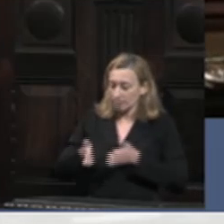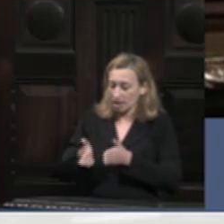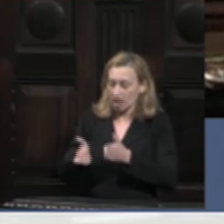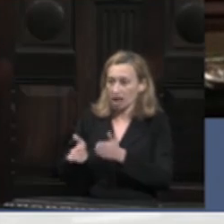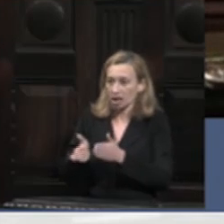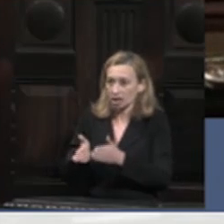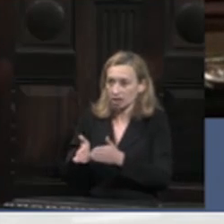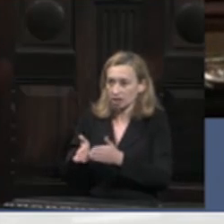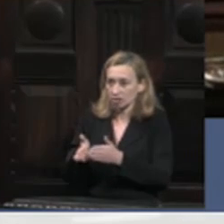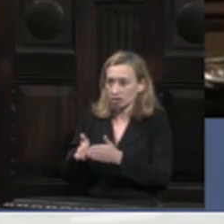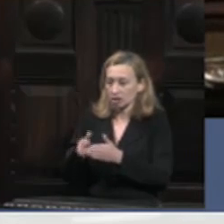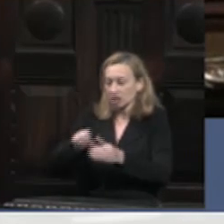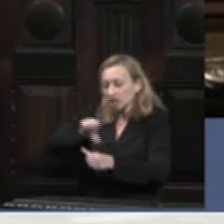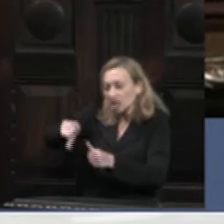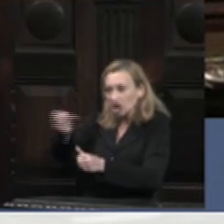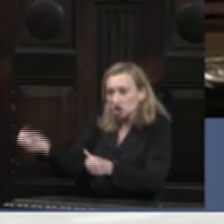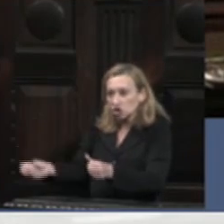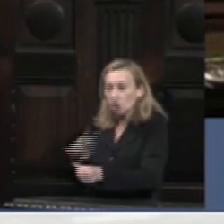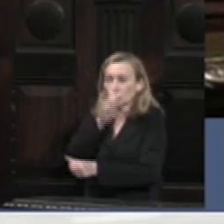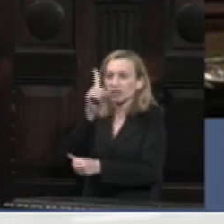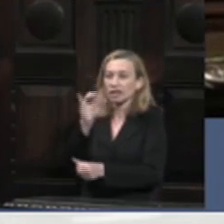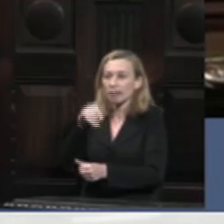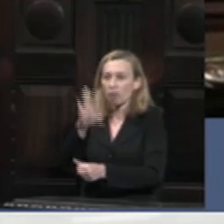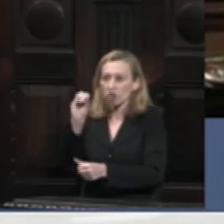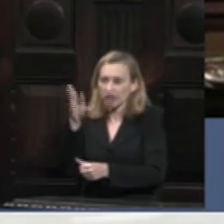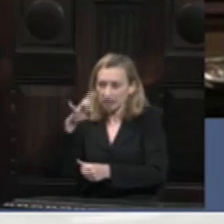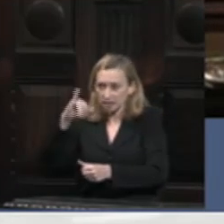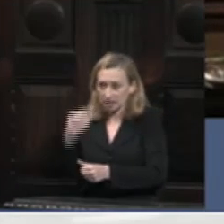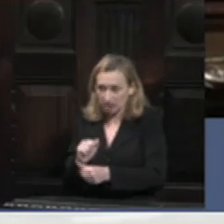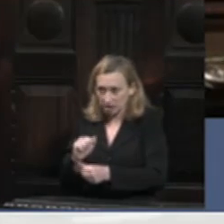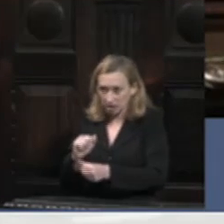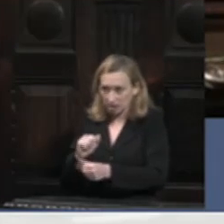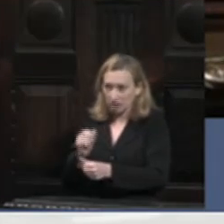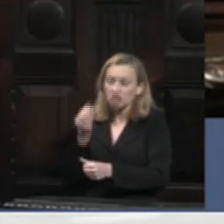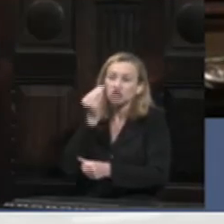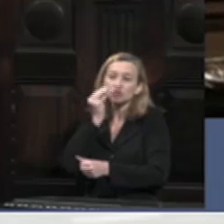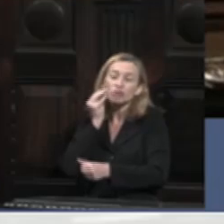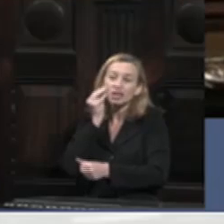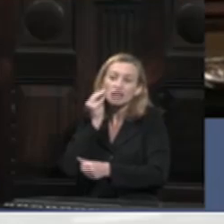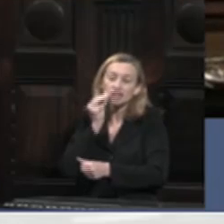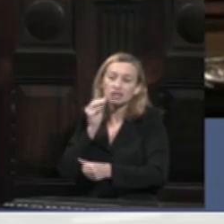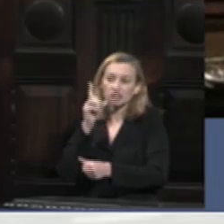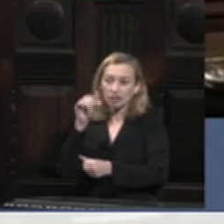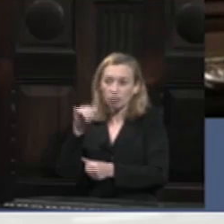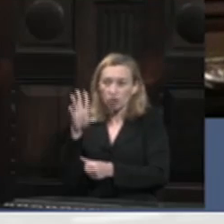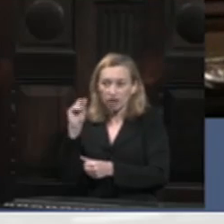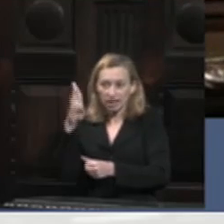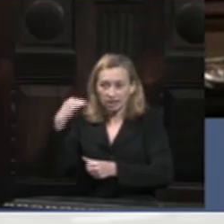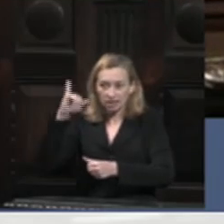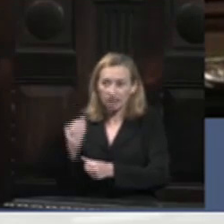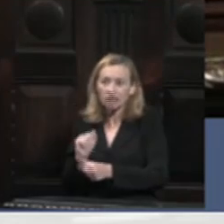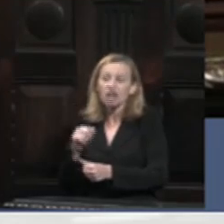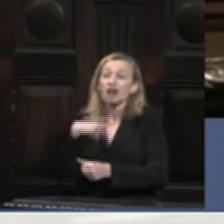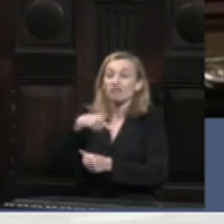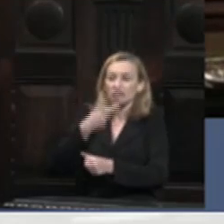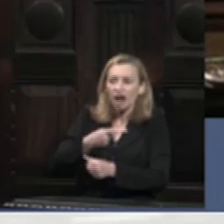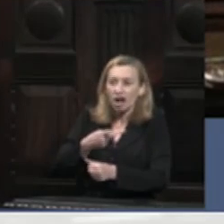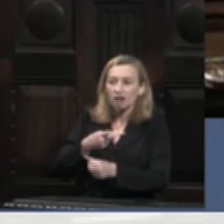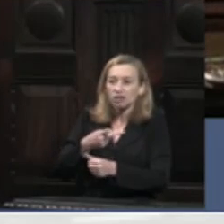Mas me refiro a um desafio que eu classifico e categorizo como um desafio